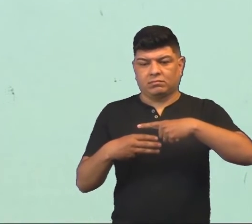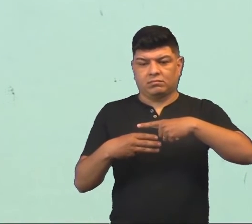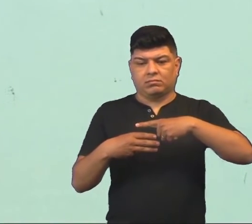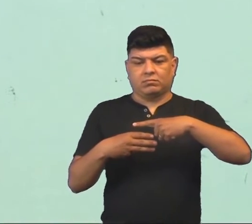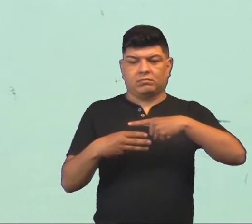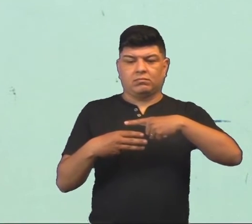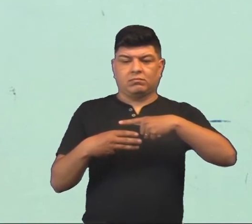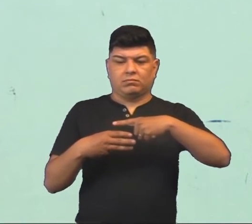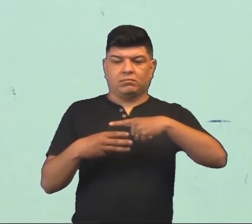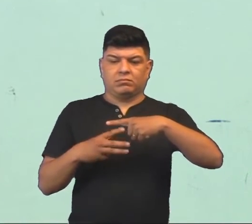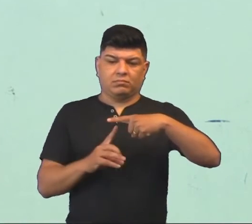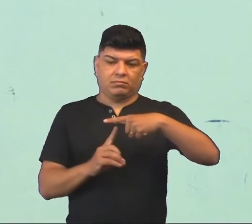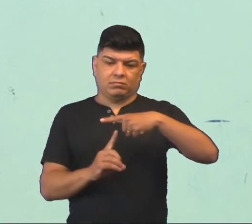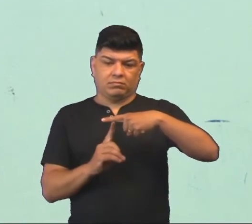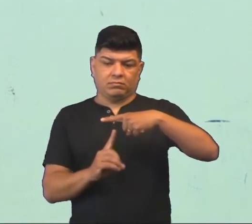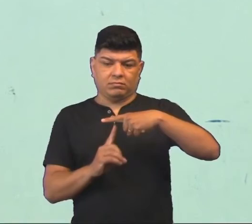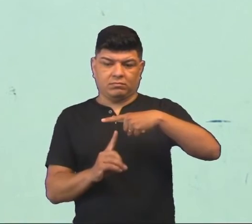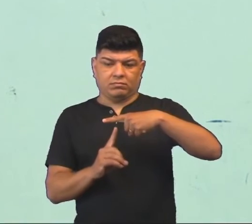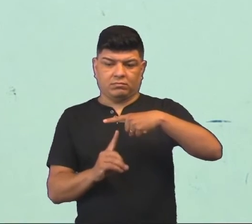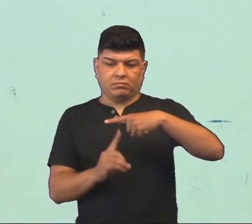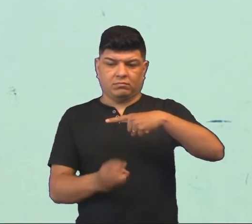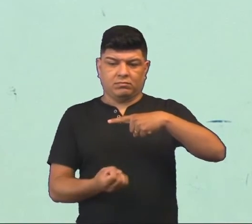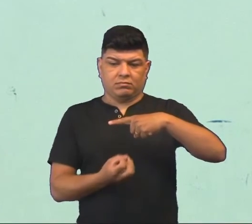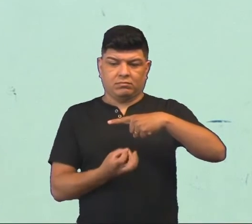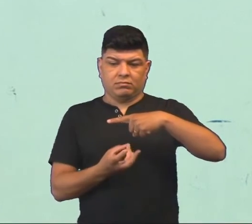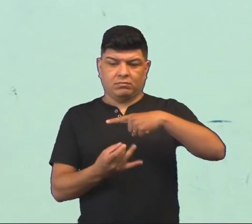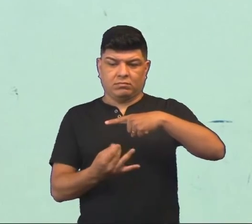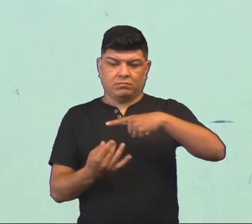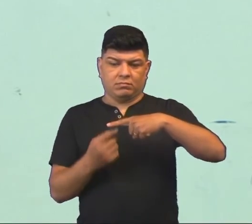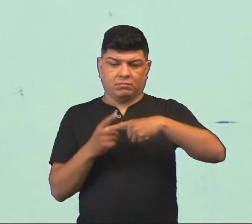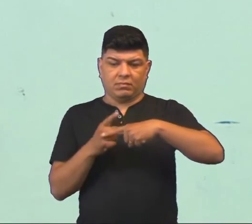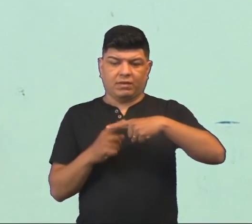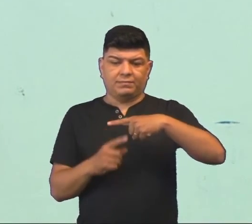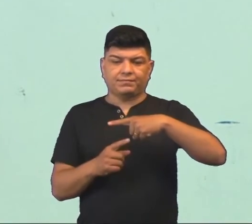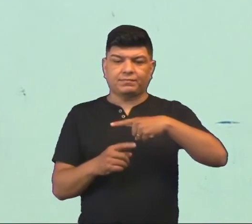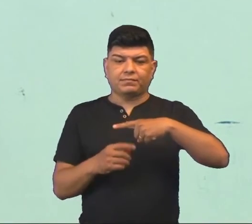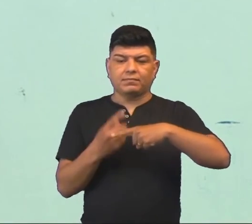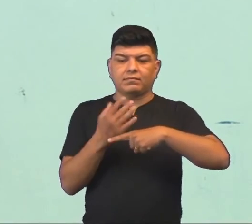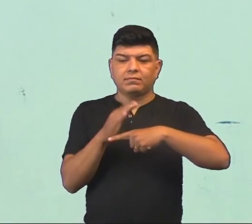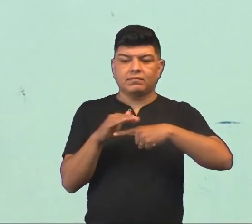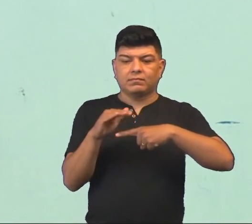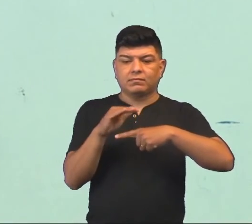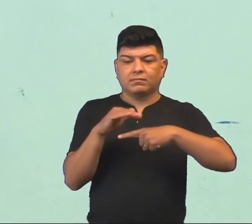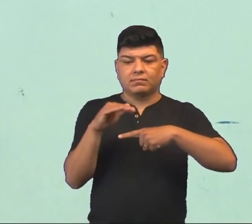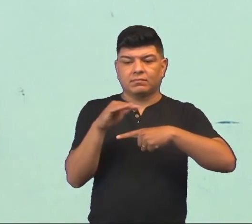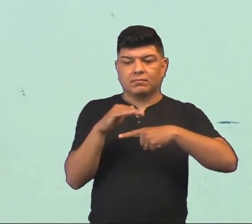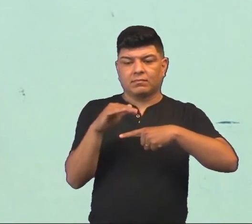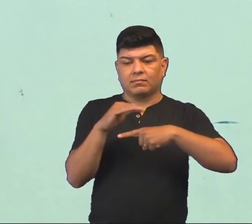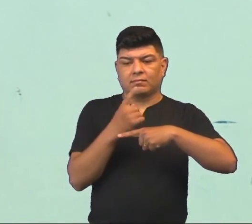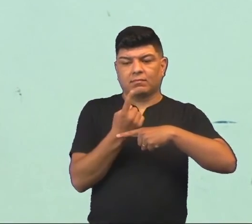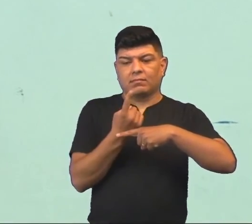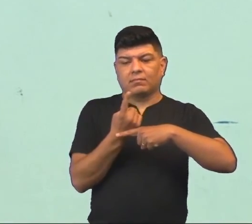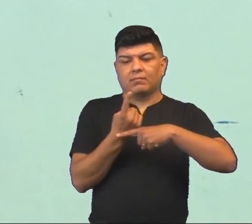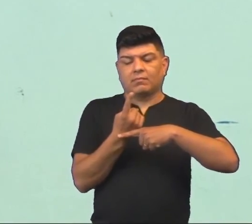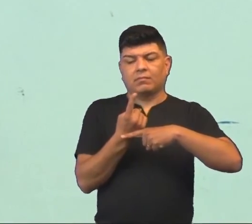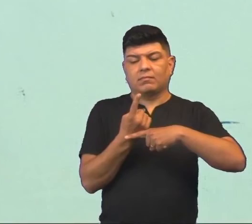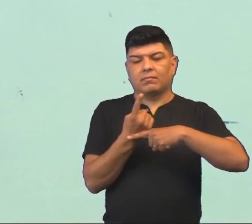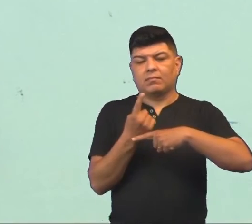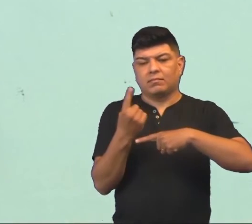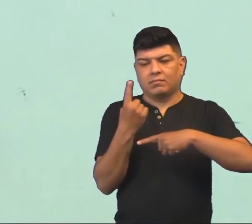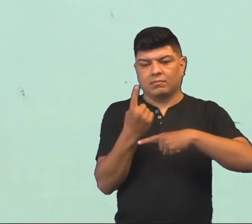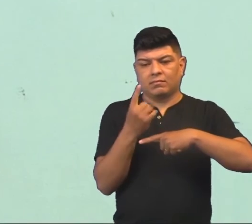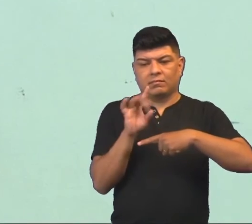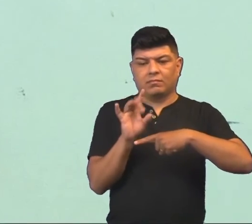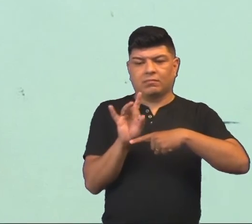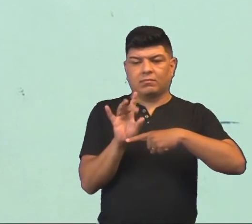de denominador, ele está denominando quantas partes meu inteiro foi dividido. E o número em cima aqui, 1, no caso, está representando uma